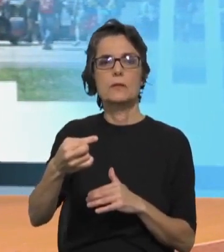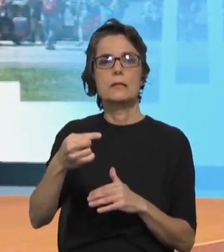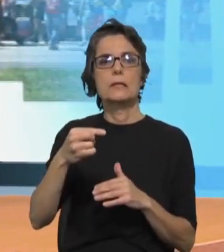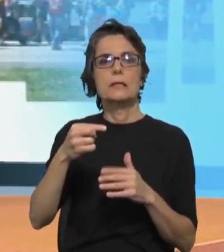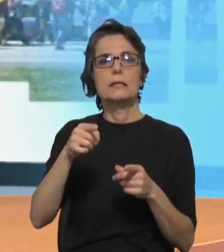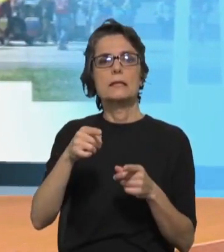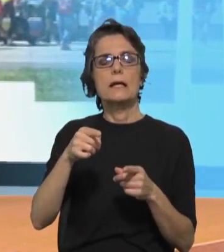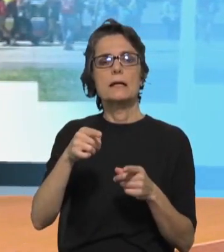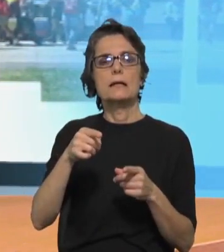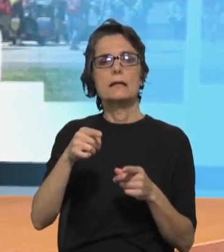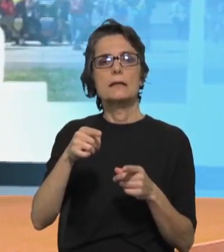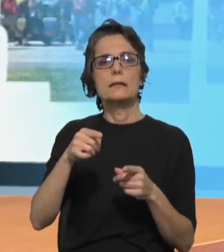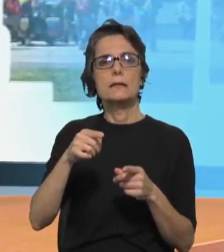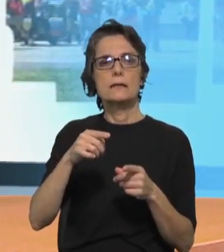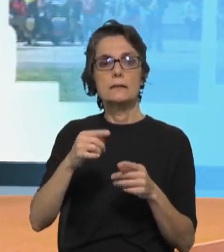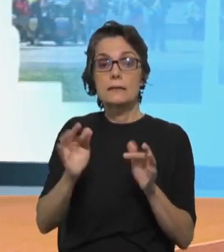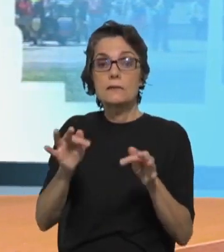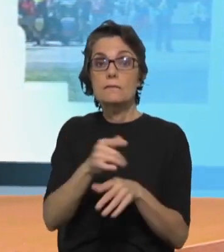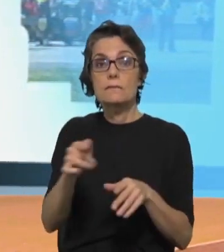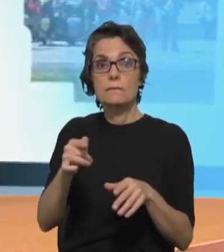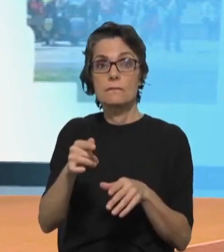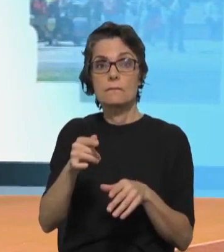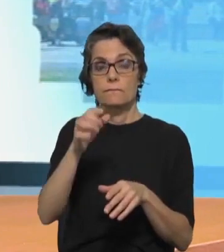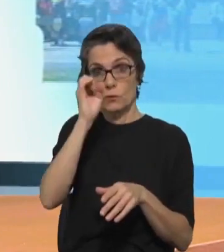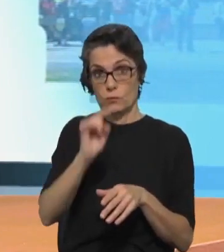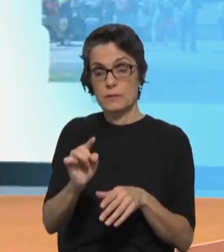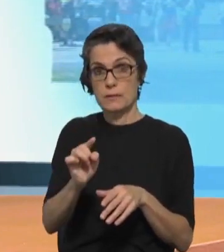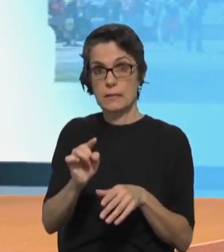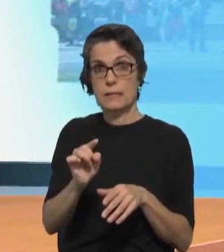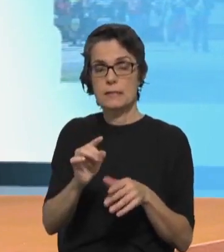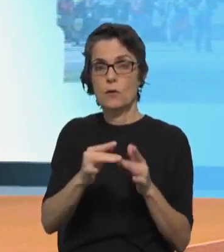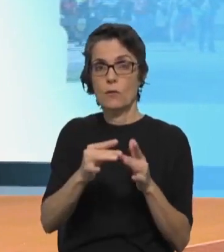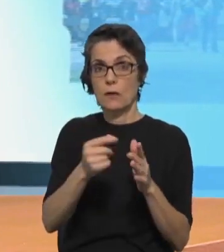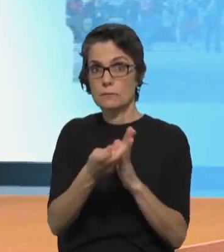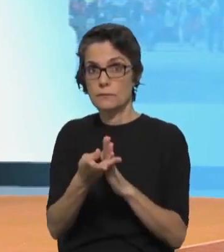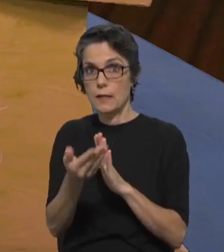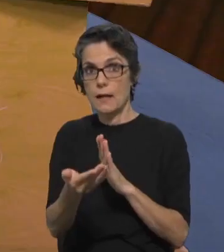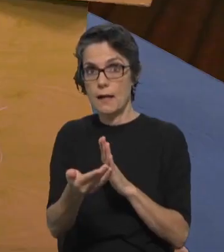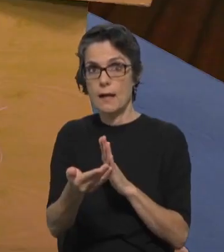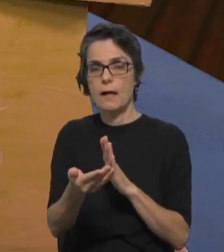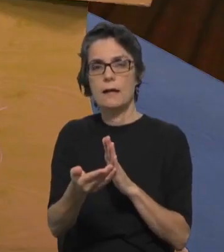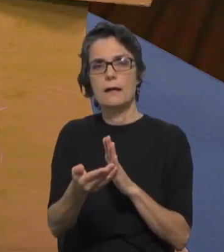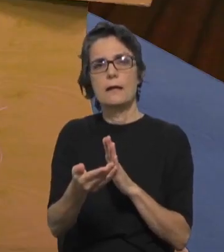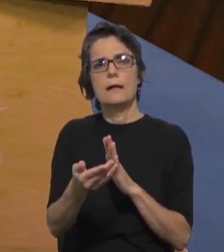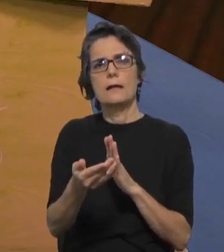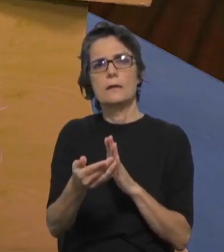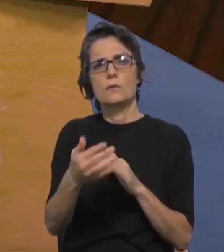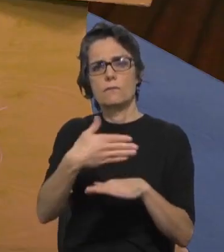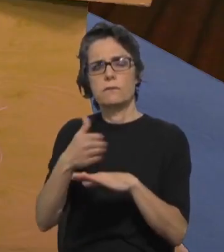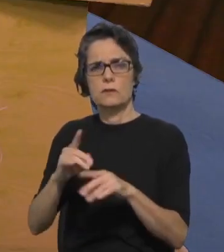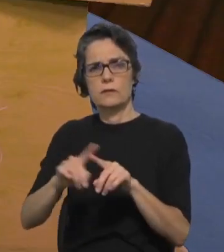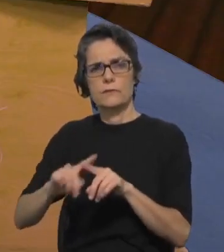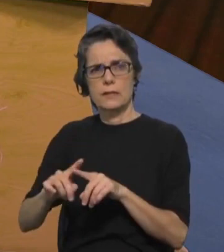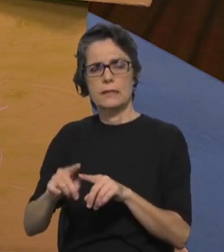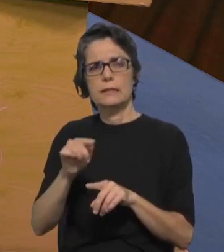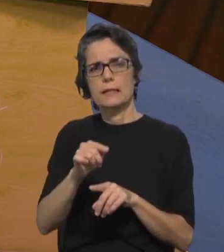tinha de facto contacto com muitos setores, na altura chamados progressistas, portanto, que já não